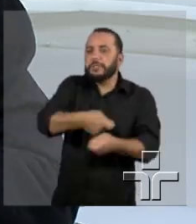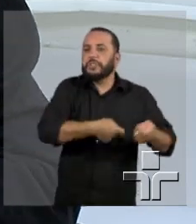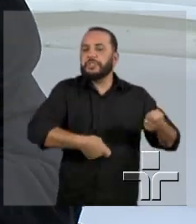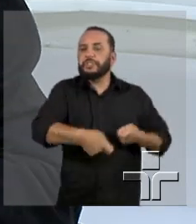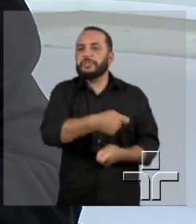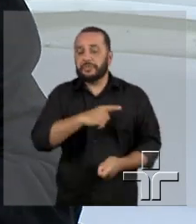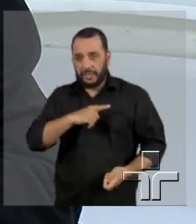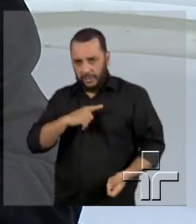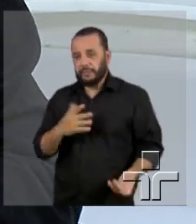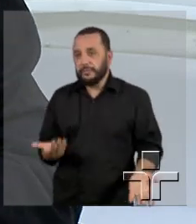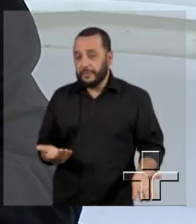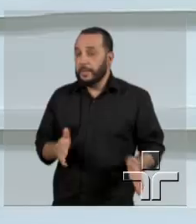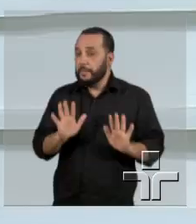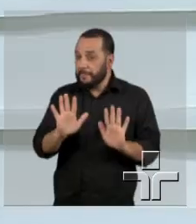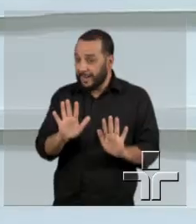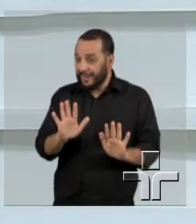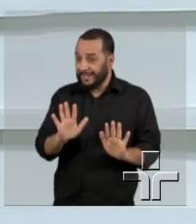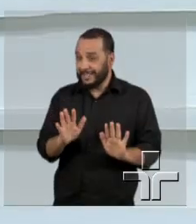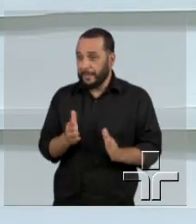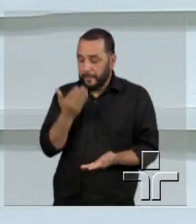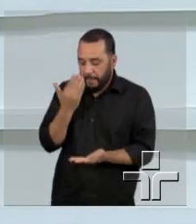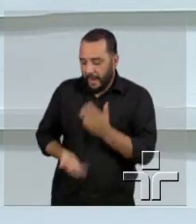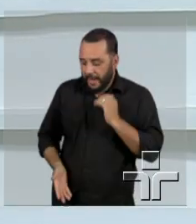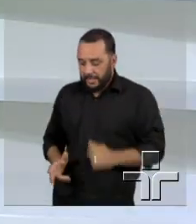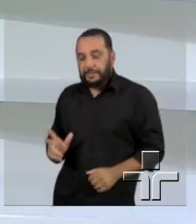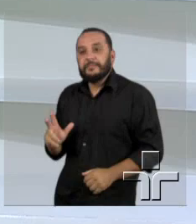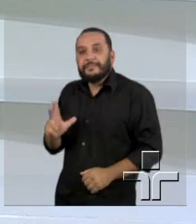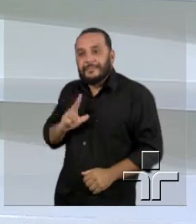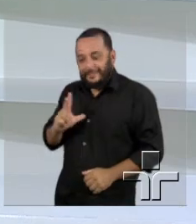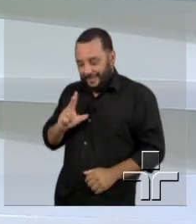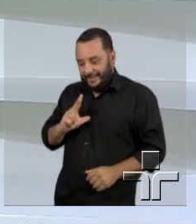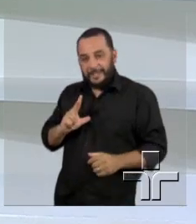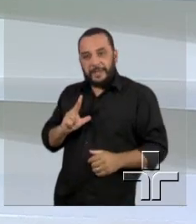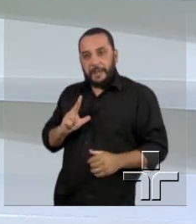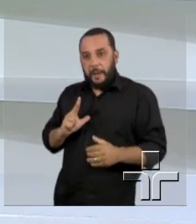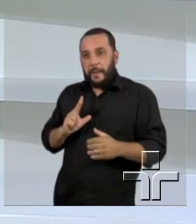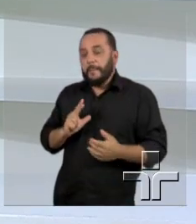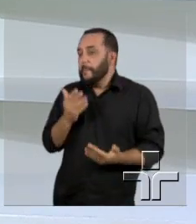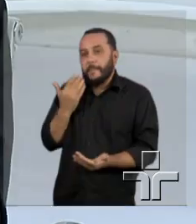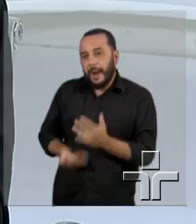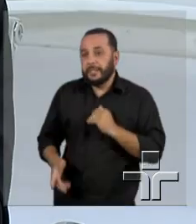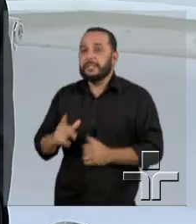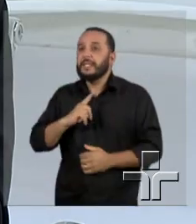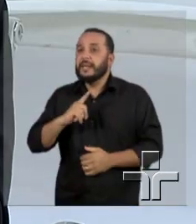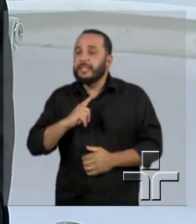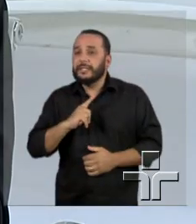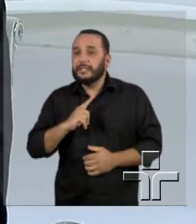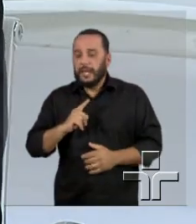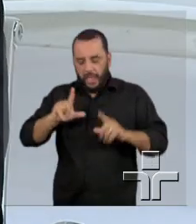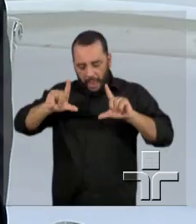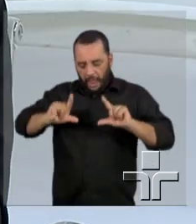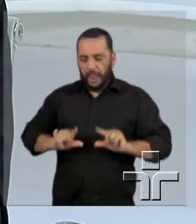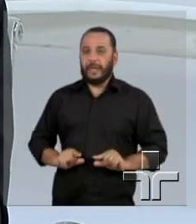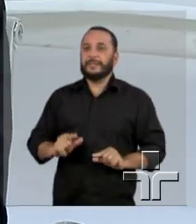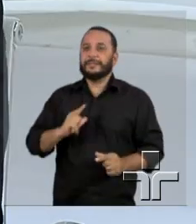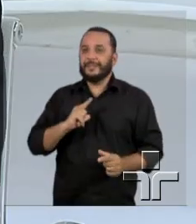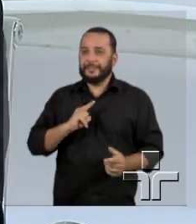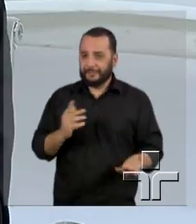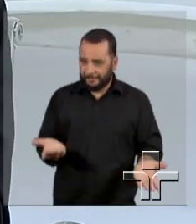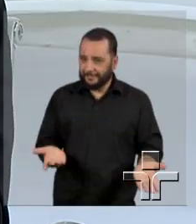ele perde também em privacidade. O que se entende por privacidade dele se reduz.